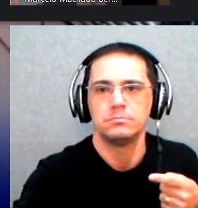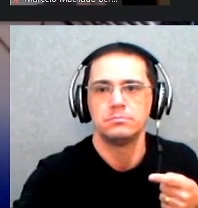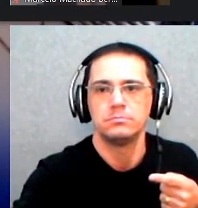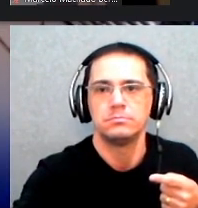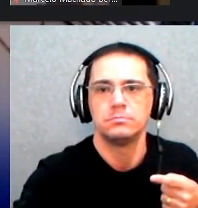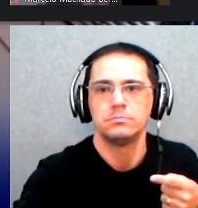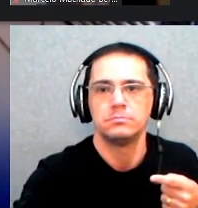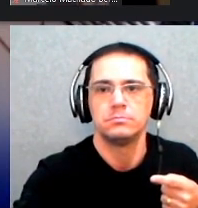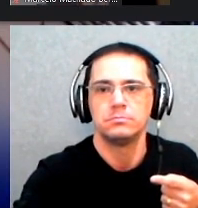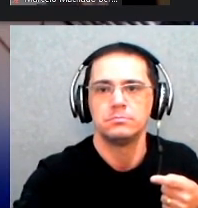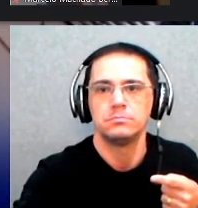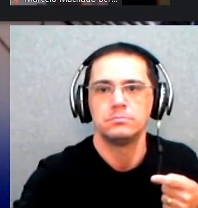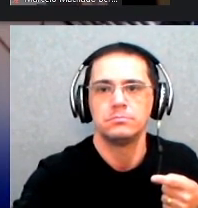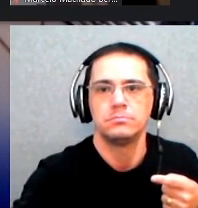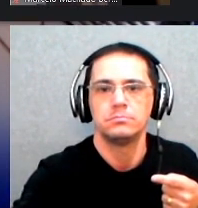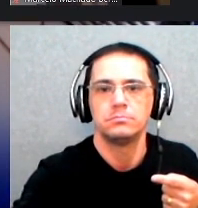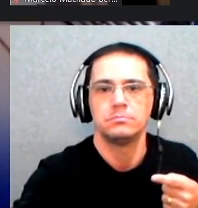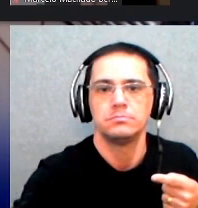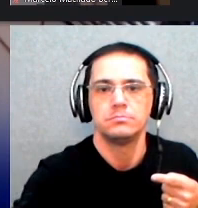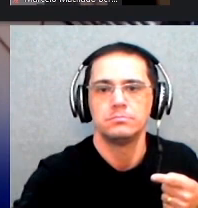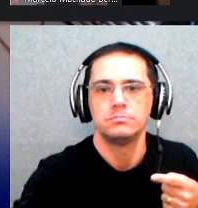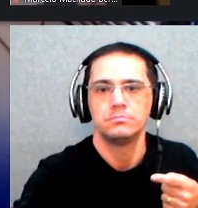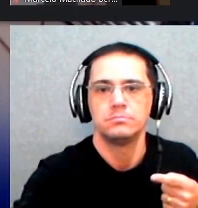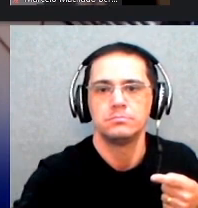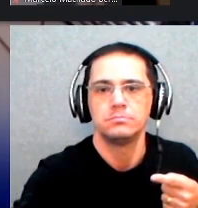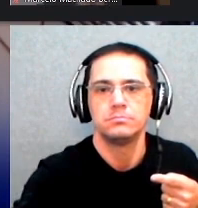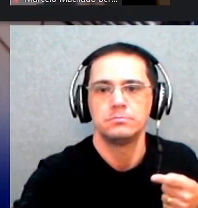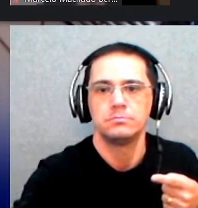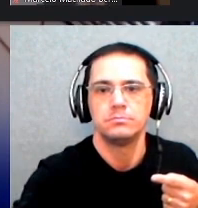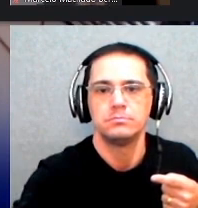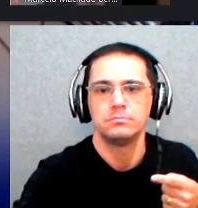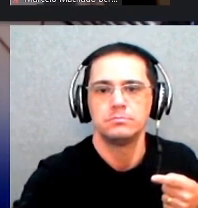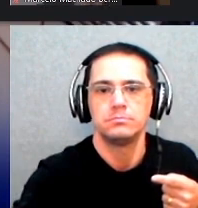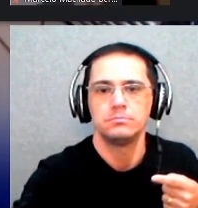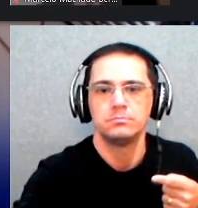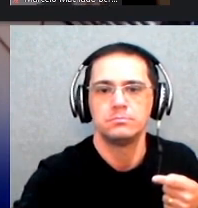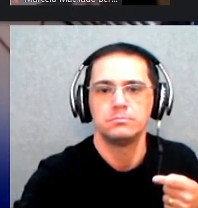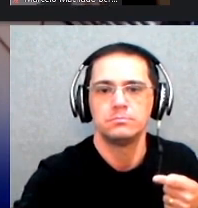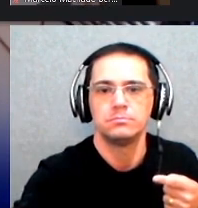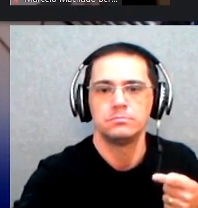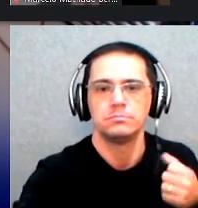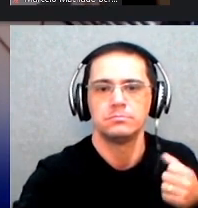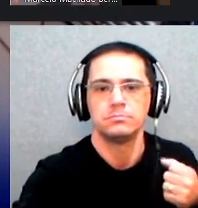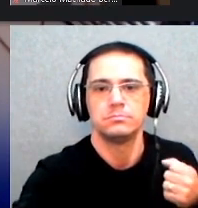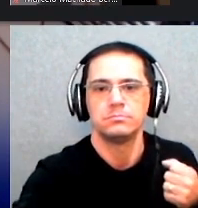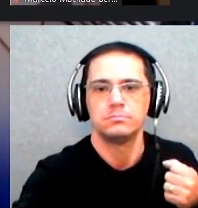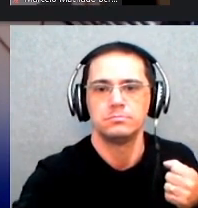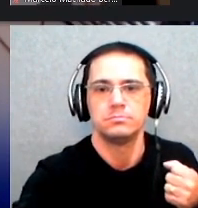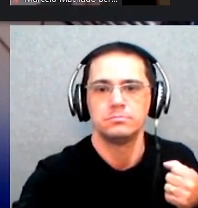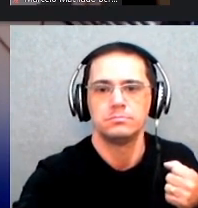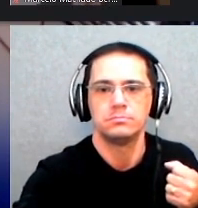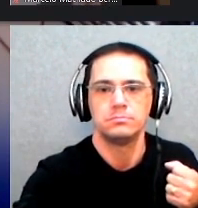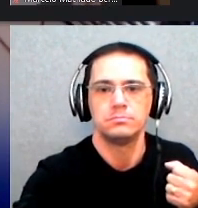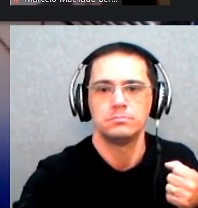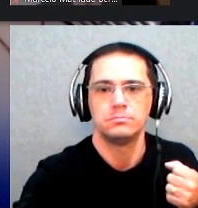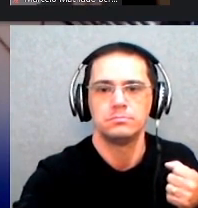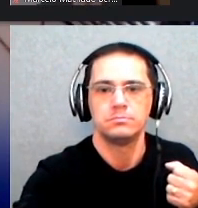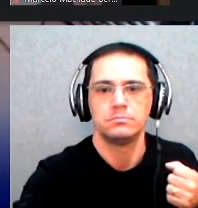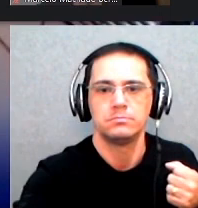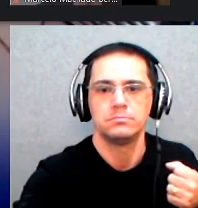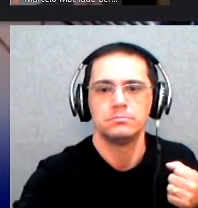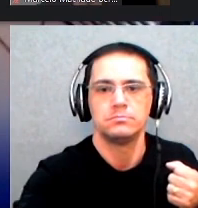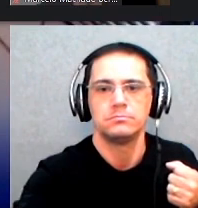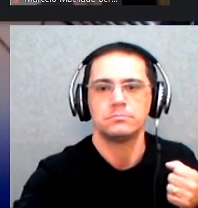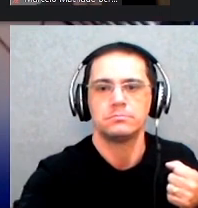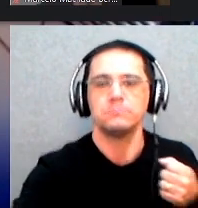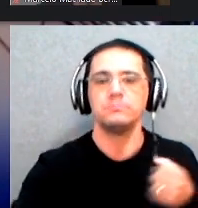virtual. Infinitamente mais difícil fazer ali ao vivo, olhando na cara do réu, você ter coragem de dizer, eu vou decretar tua prisão por isso, eu vou te